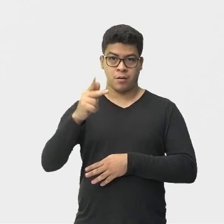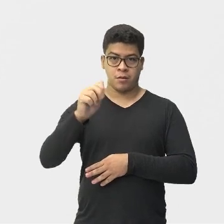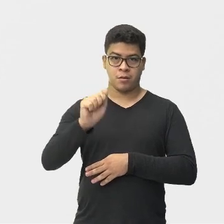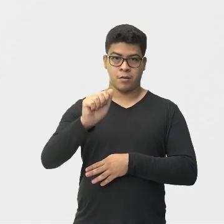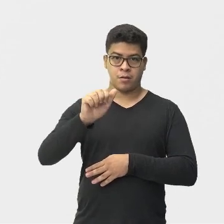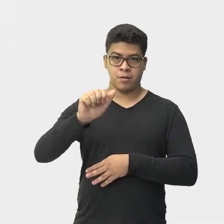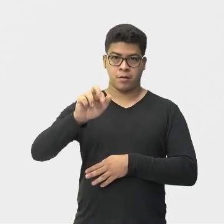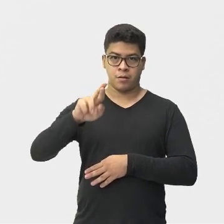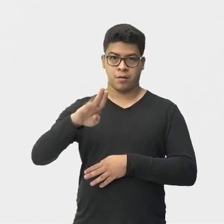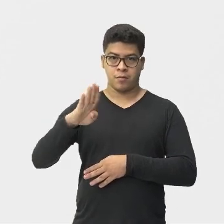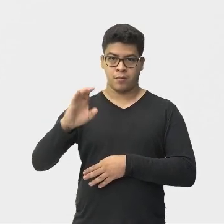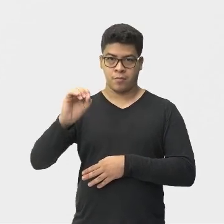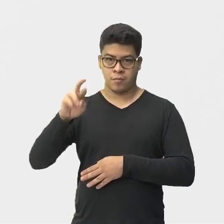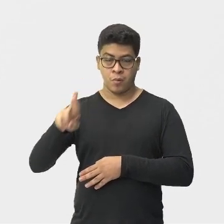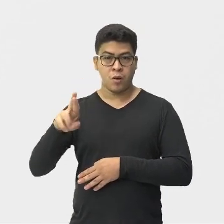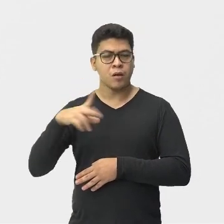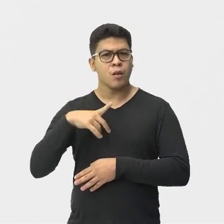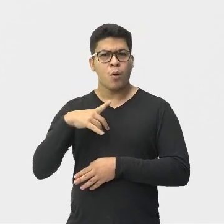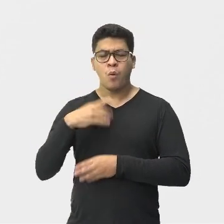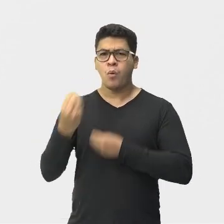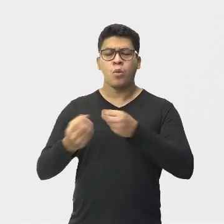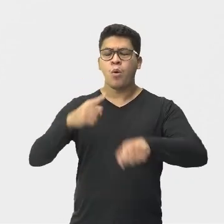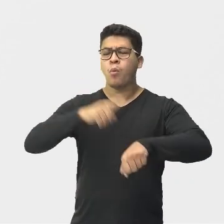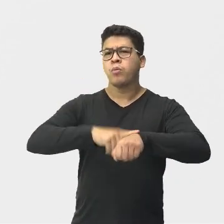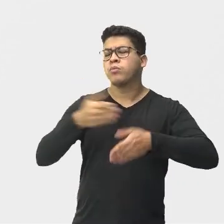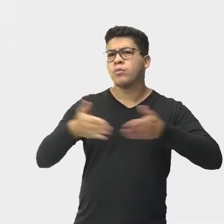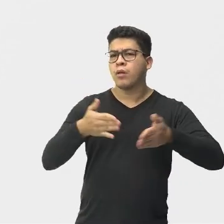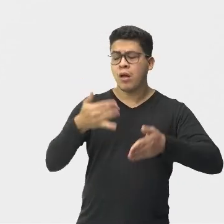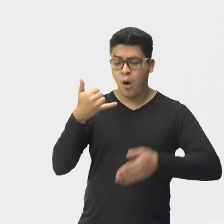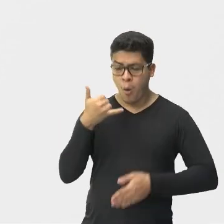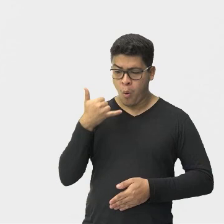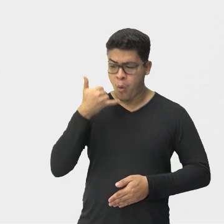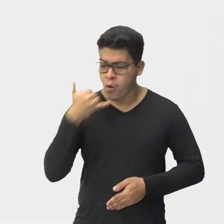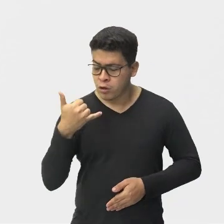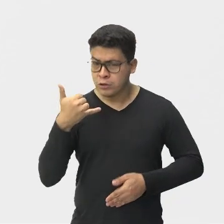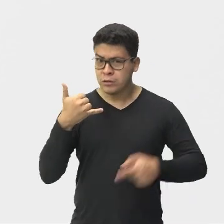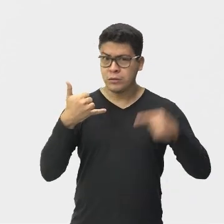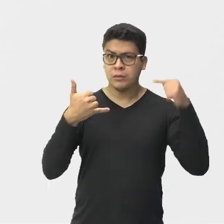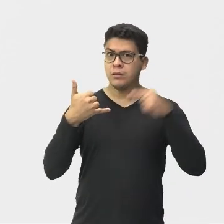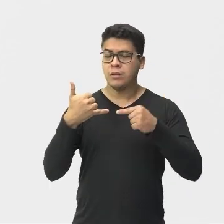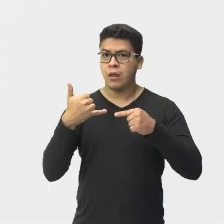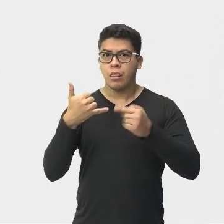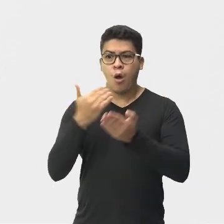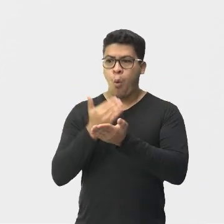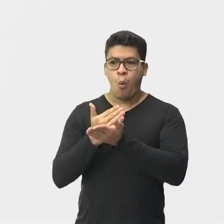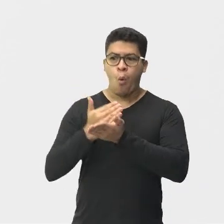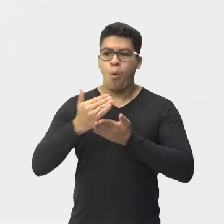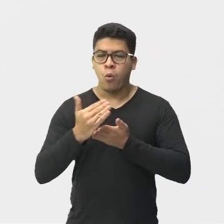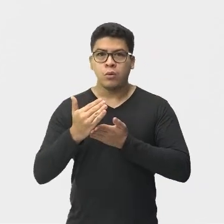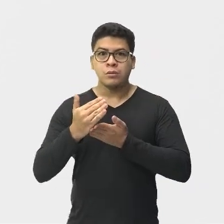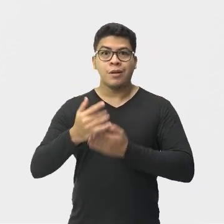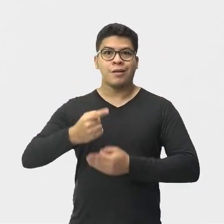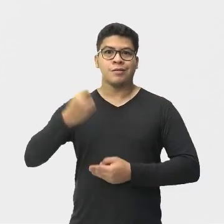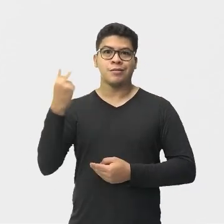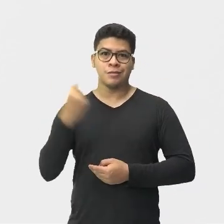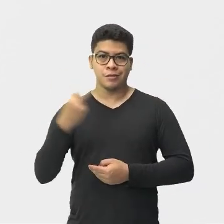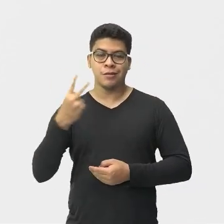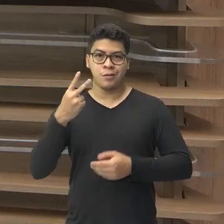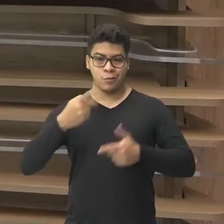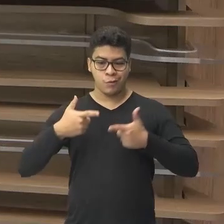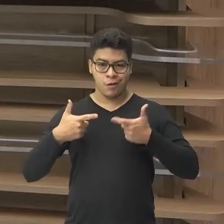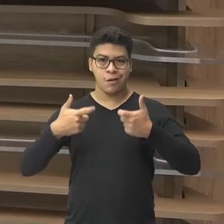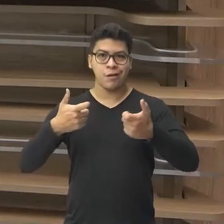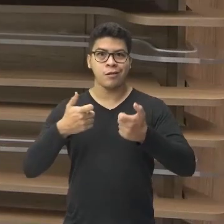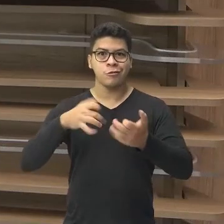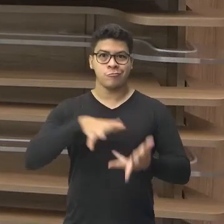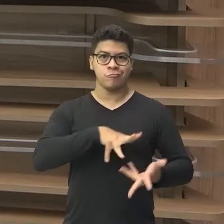corre ao telefone e a pessoa pergunta, o que está acontecendo? E ele diz, acho que a gente acabou de entrar na Segunda Guerra Mundial. E é uma cena icônica porque